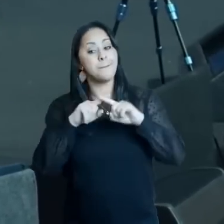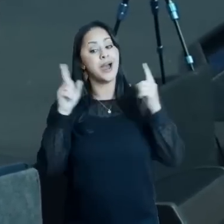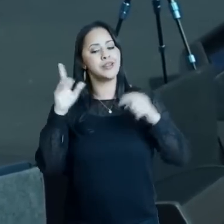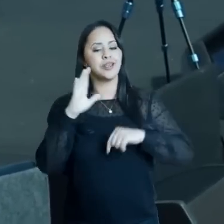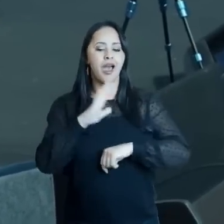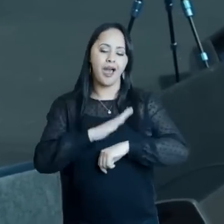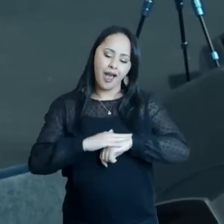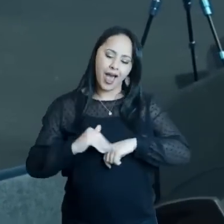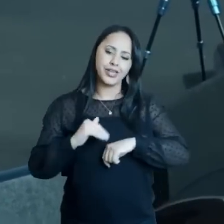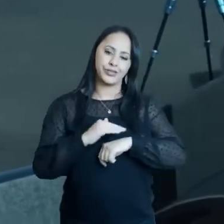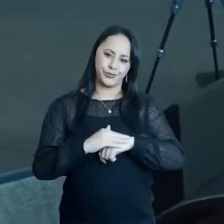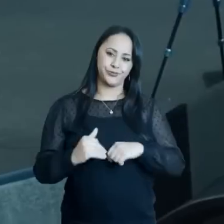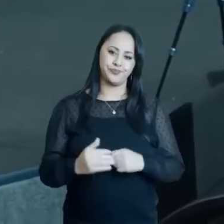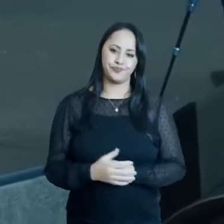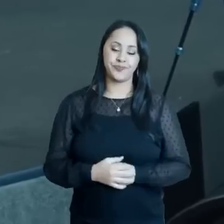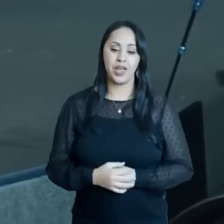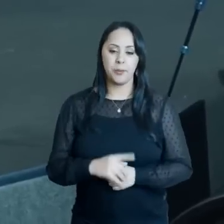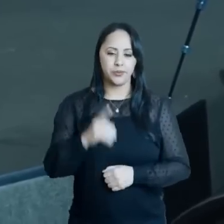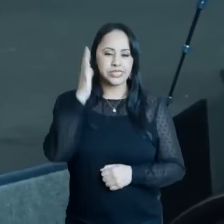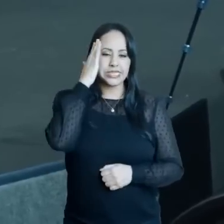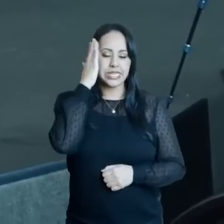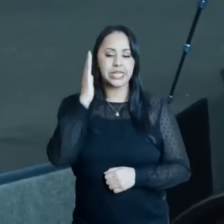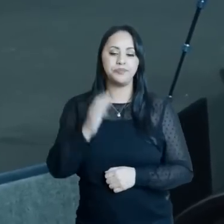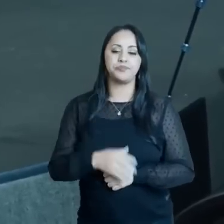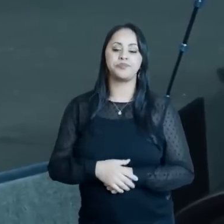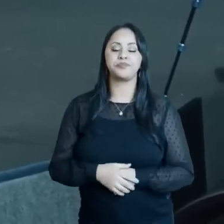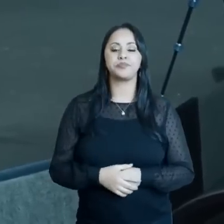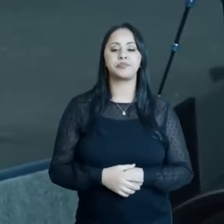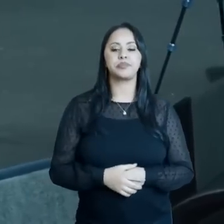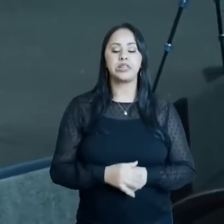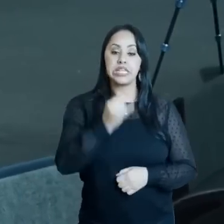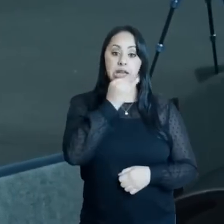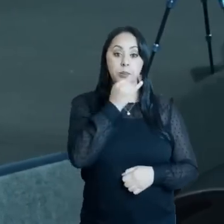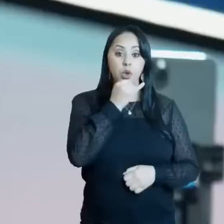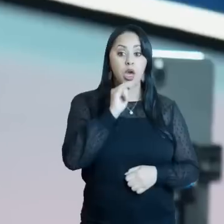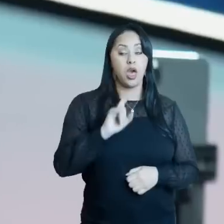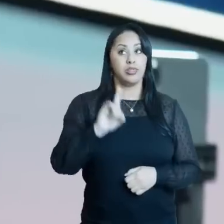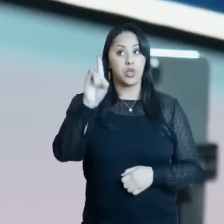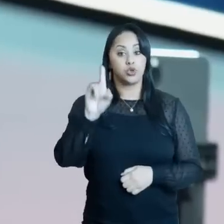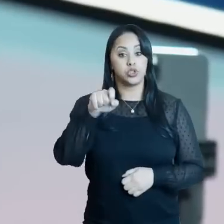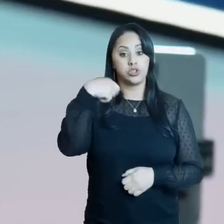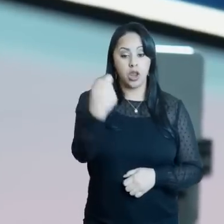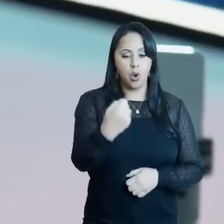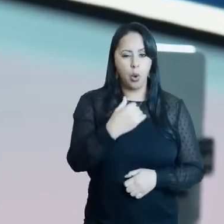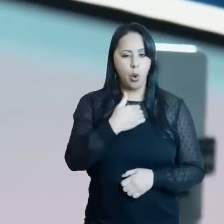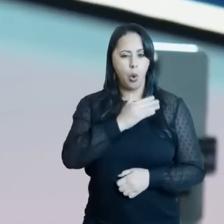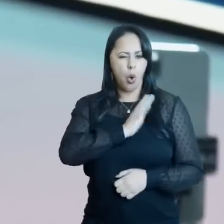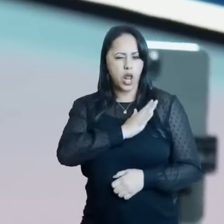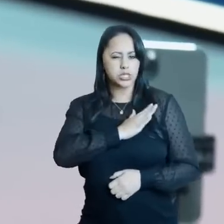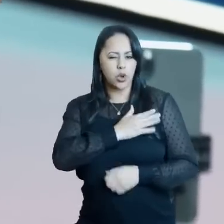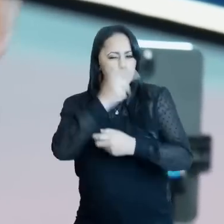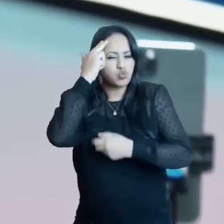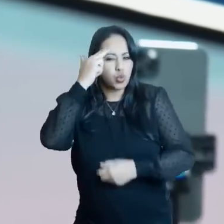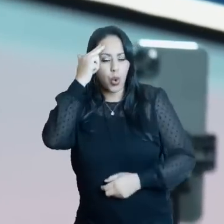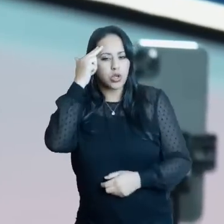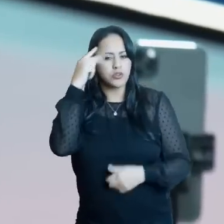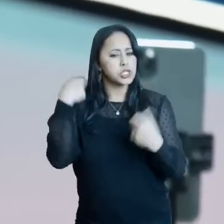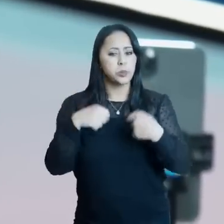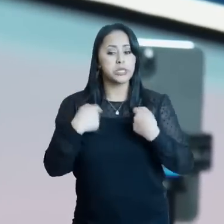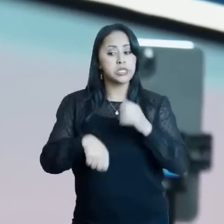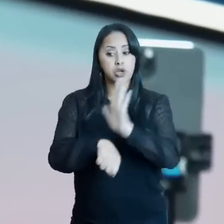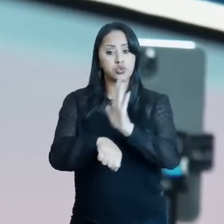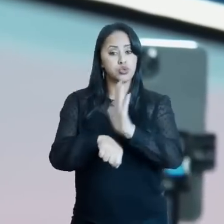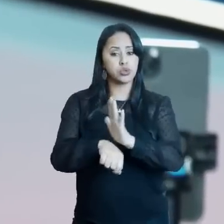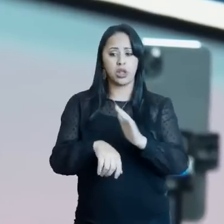assim, para vocês terem ideia, né? Eu falei assim, se Deus colocou algo no coração de vocês, você não precisa correr atrás de homens, você não precisa de ajuda de ninguém,